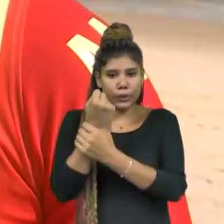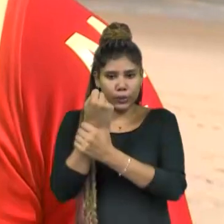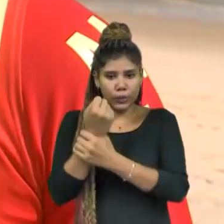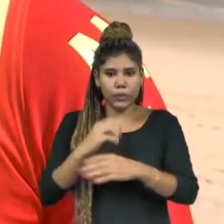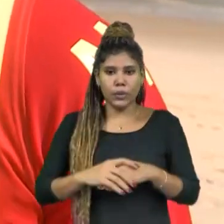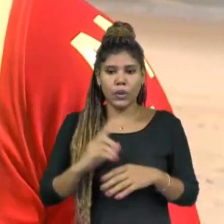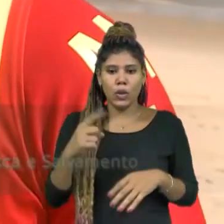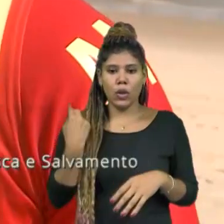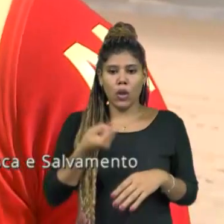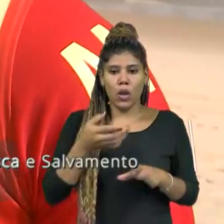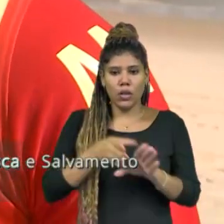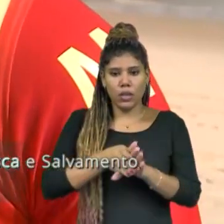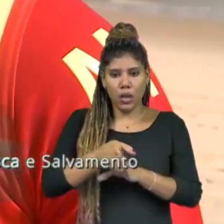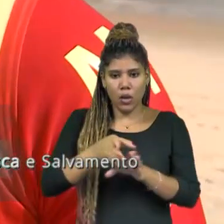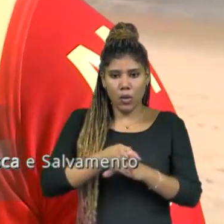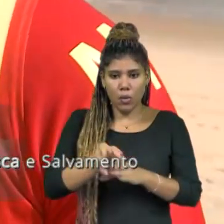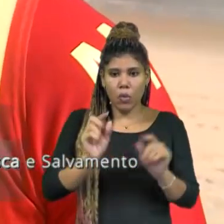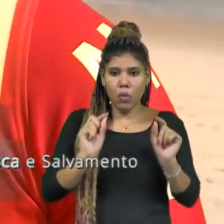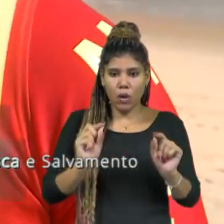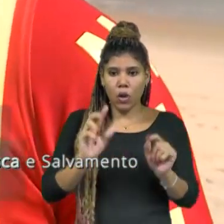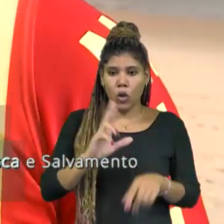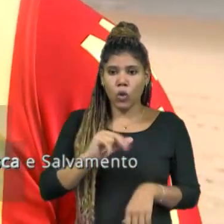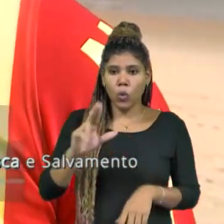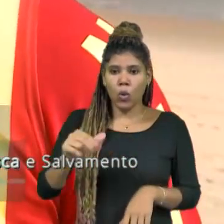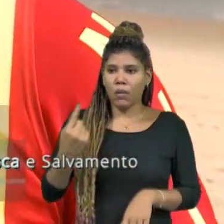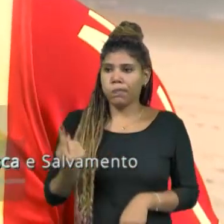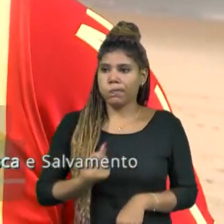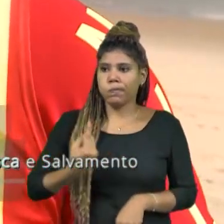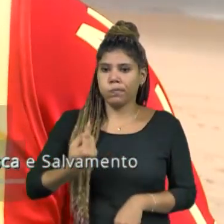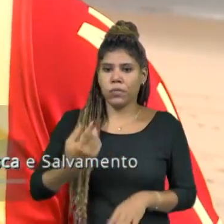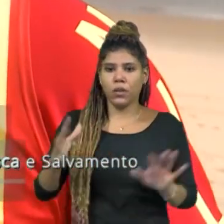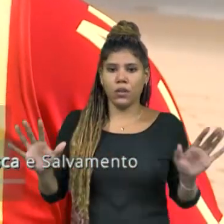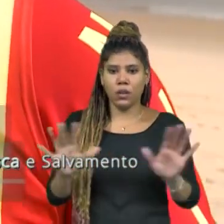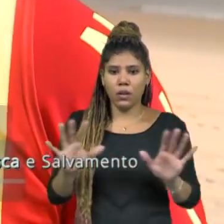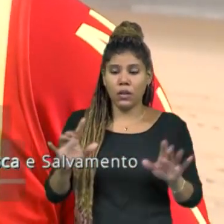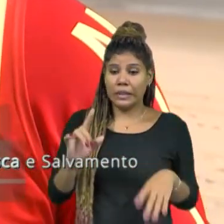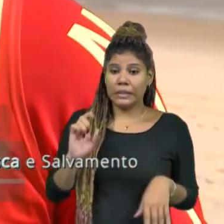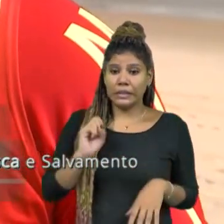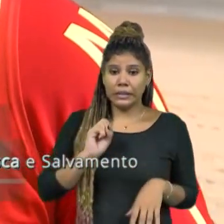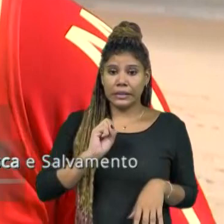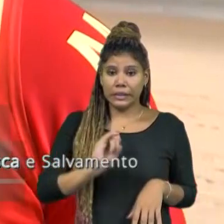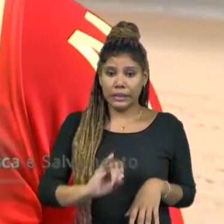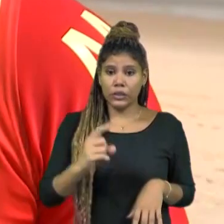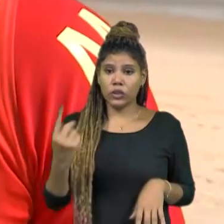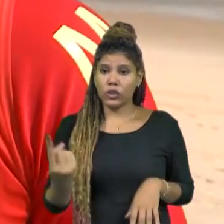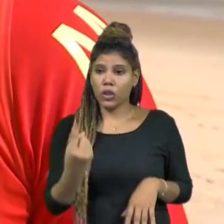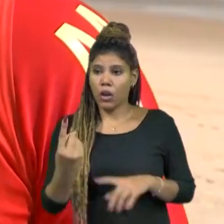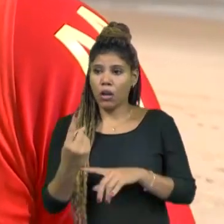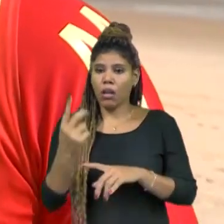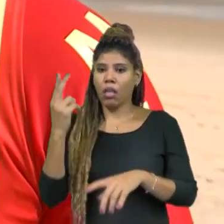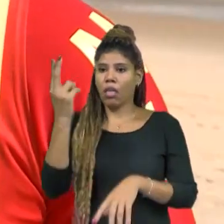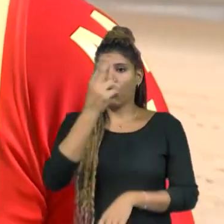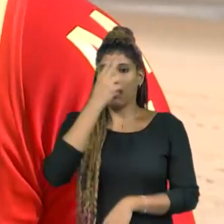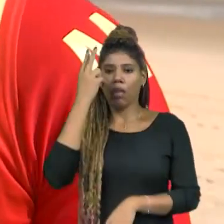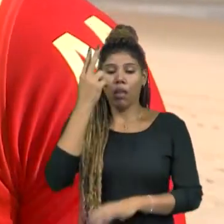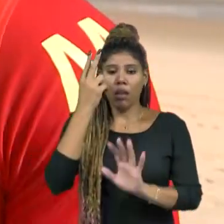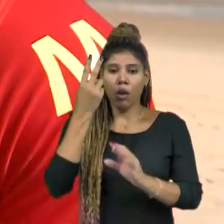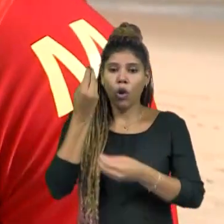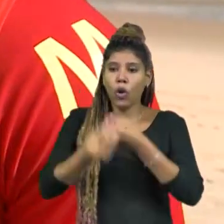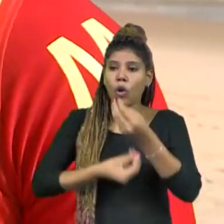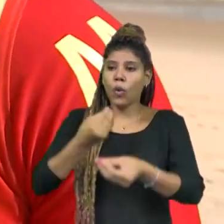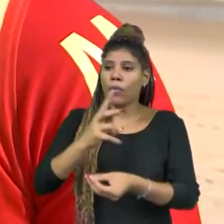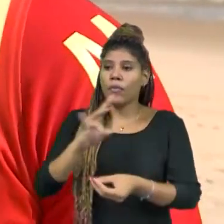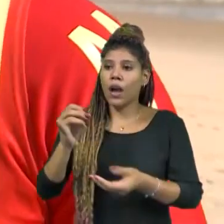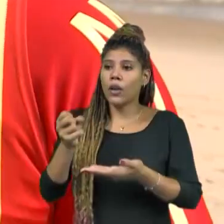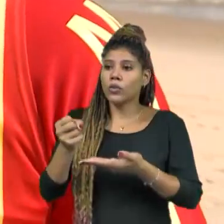recomenda que as pessoas nunca entrem ao mar sozinho. Se a pessoa entrar ao mar só, caso ela passe mal, ela não vai ter ninguém que vá pedir